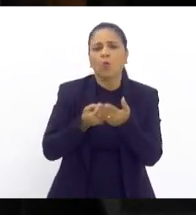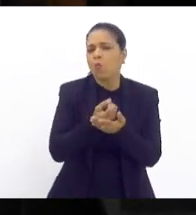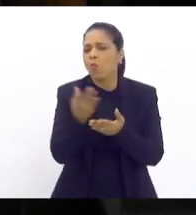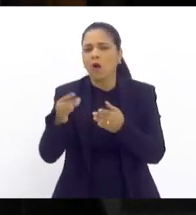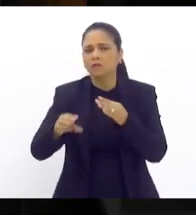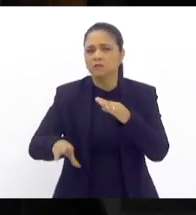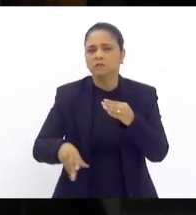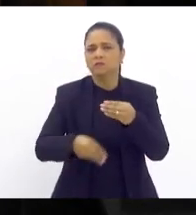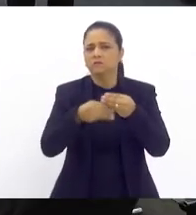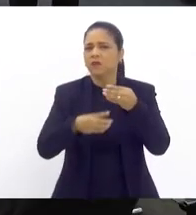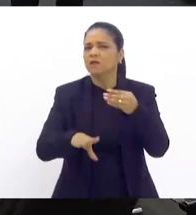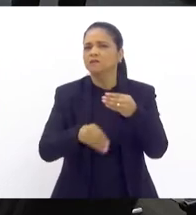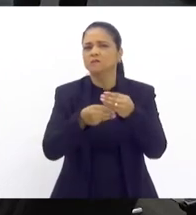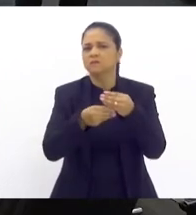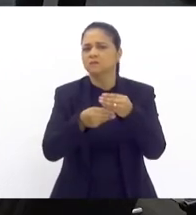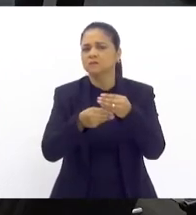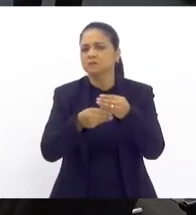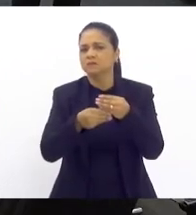Marquinhos